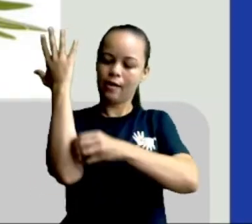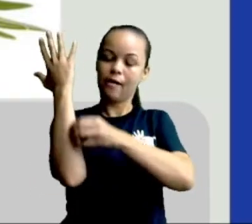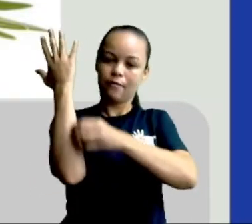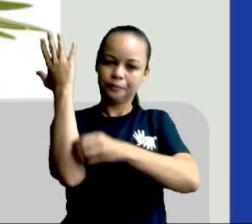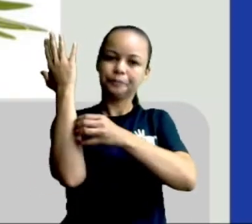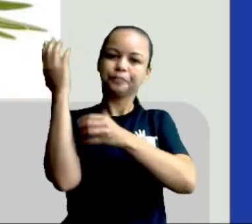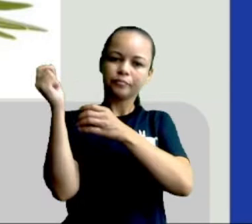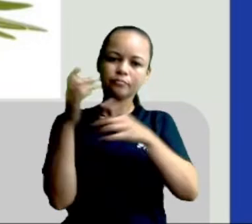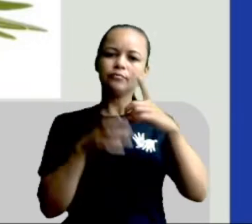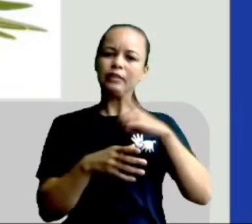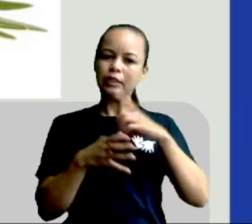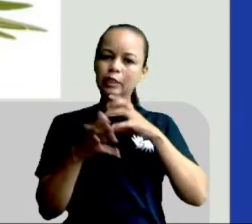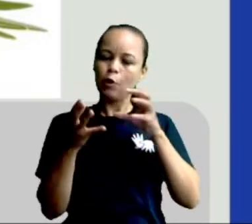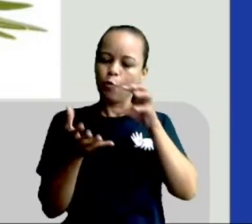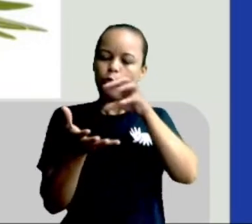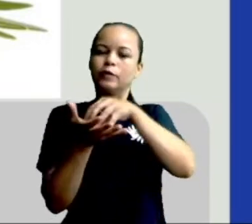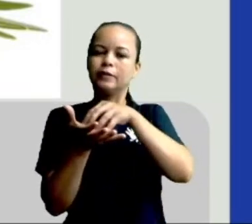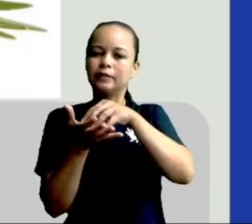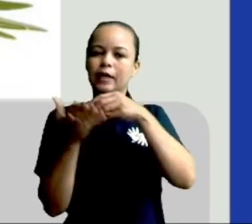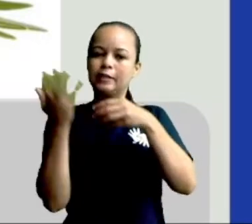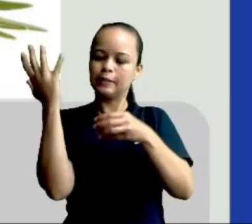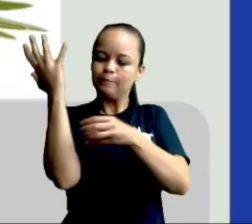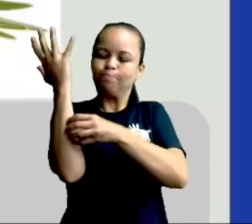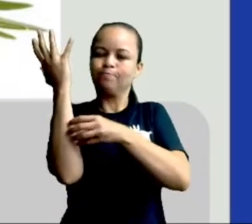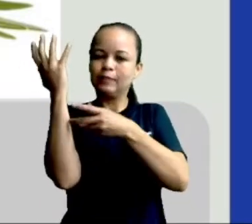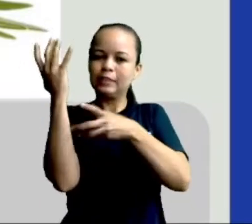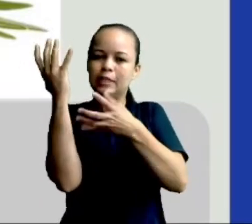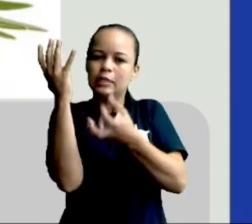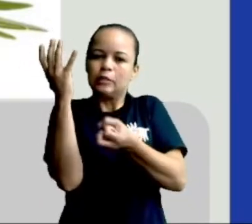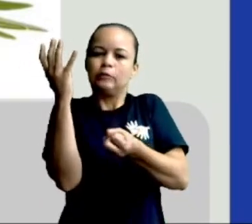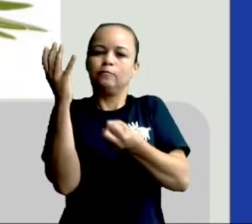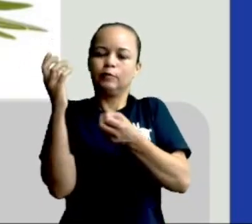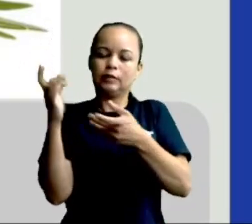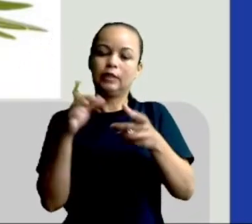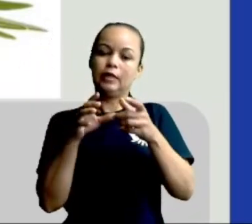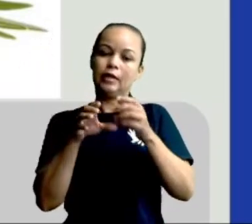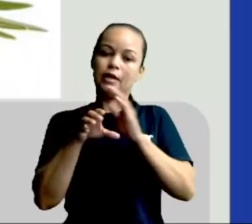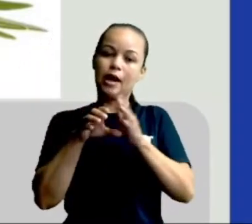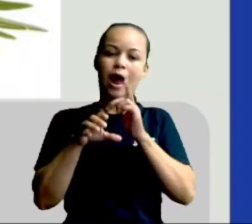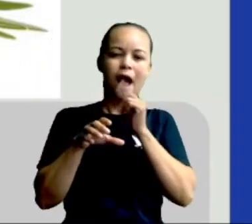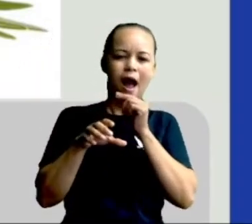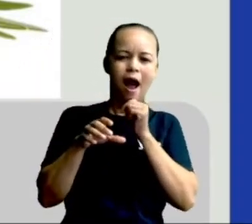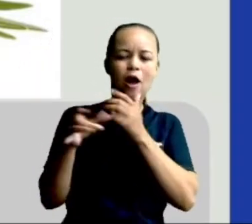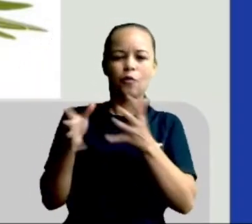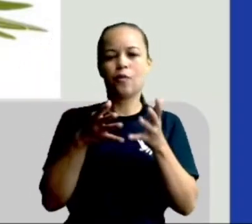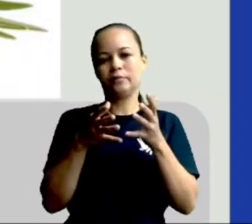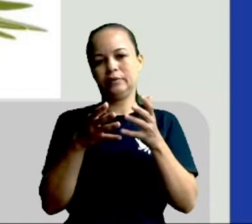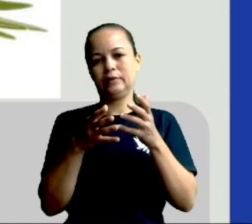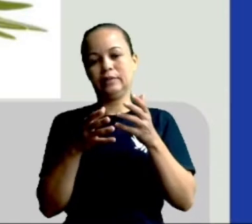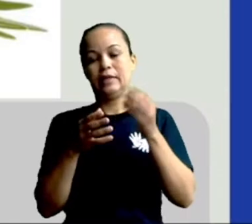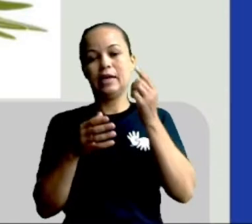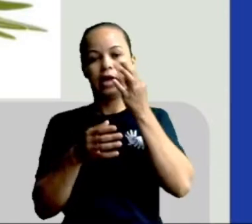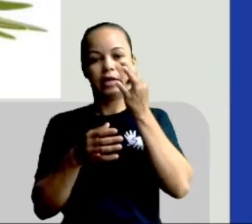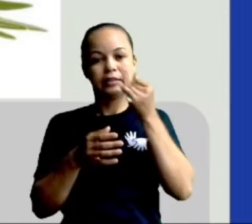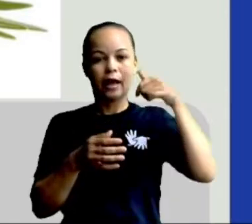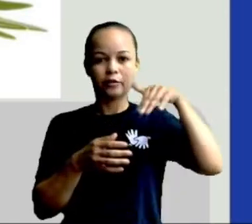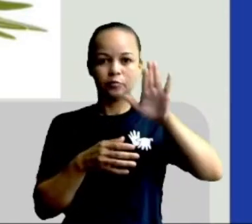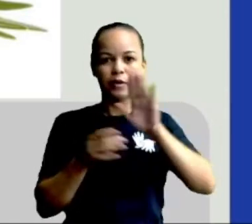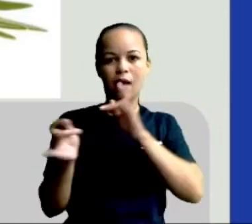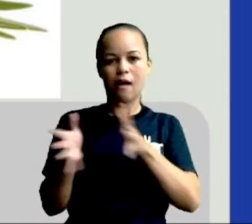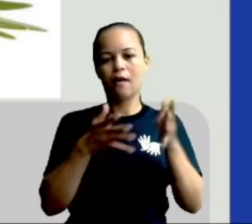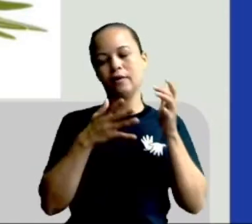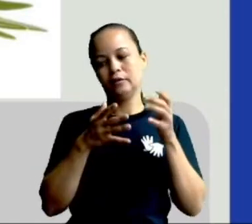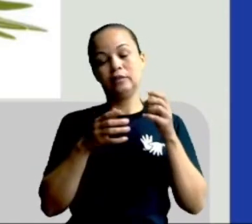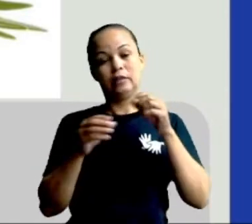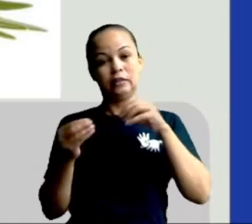uma concentração muito grande de líquido, de água e sais minerais. Porque você sabe que o caule, ele transporta